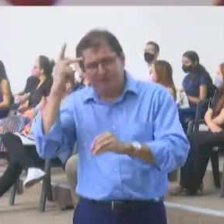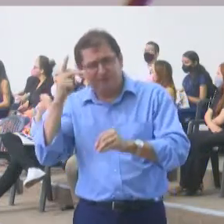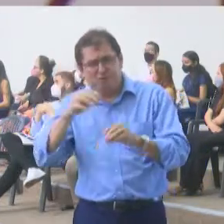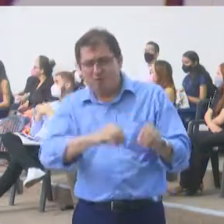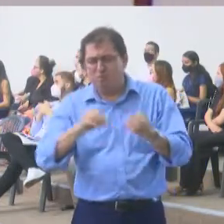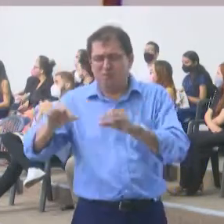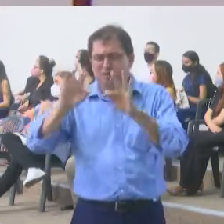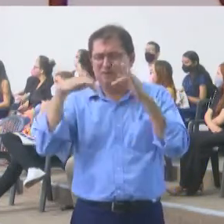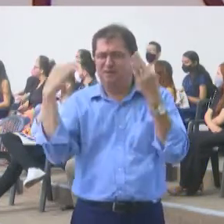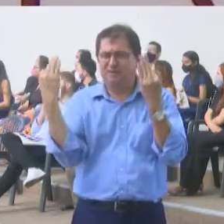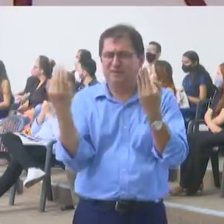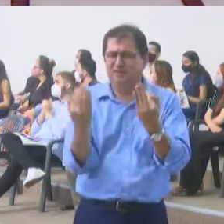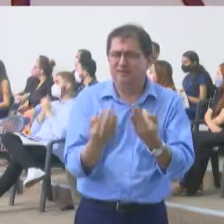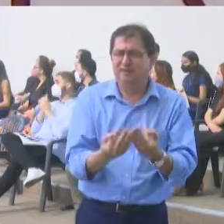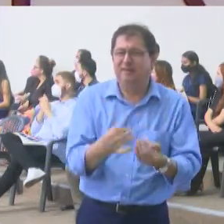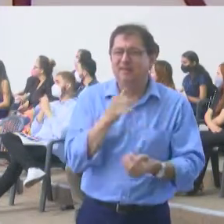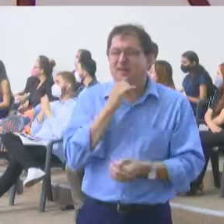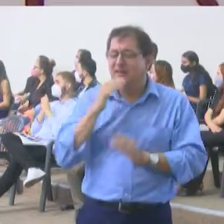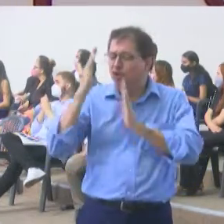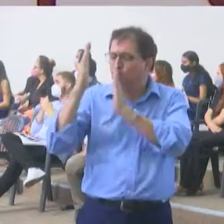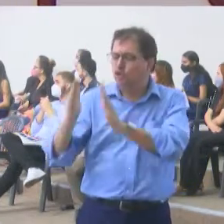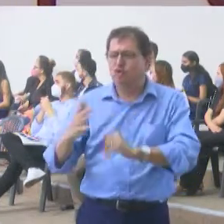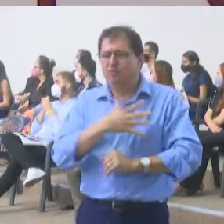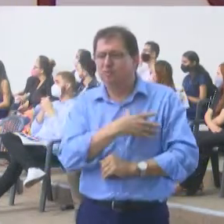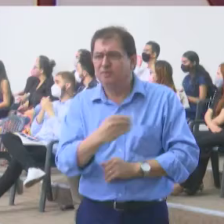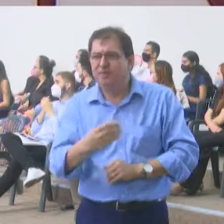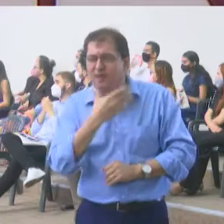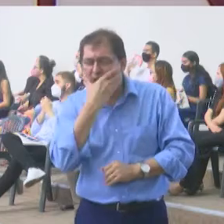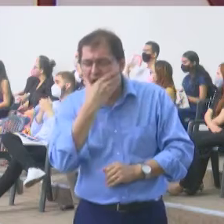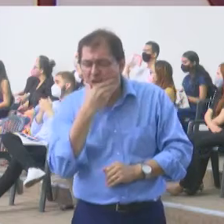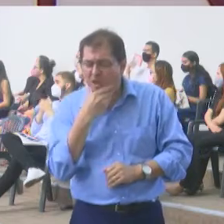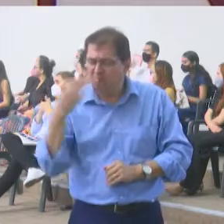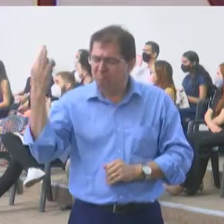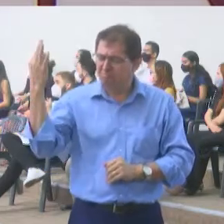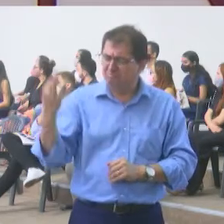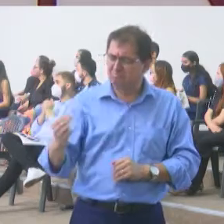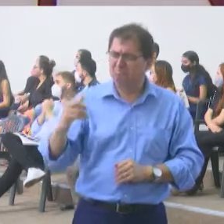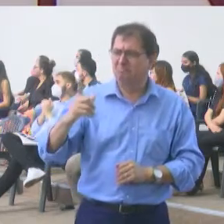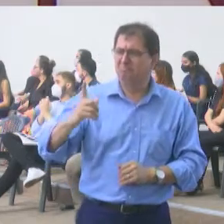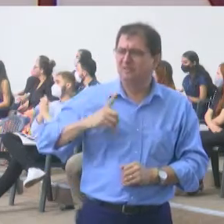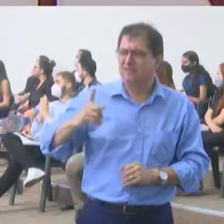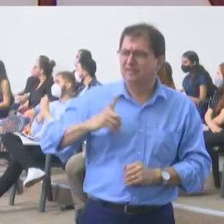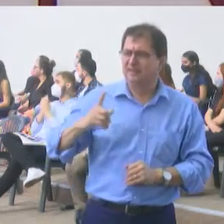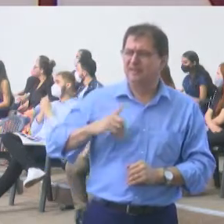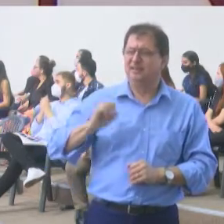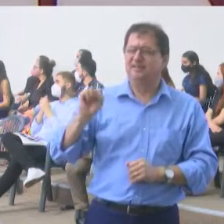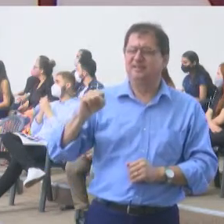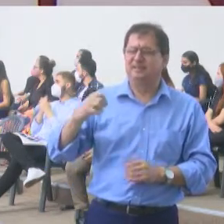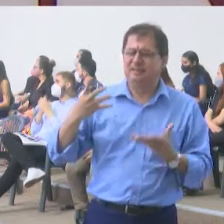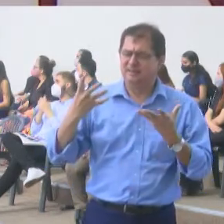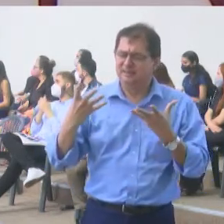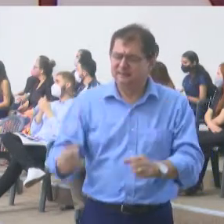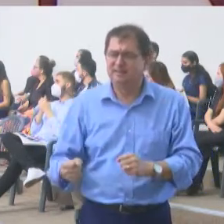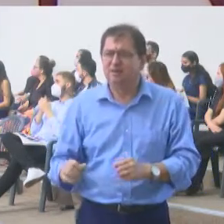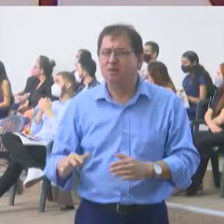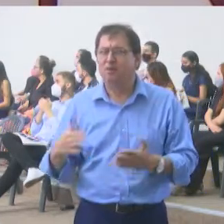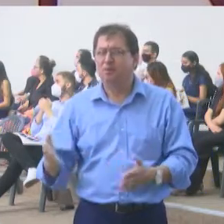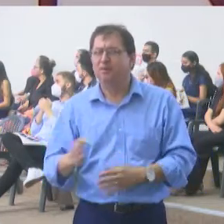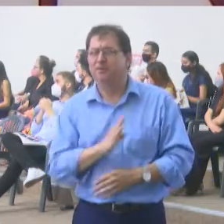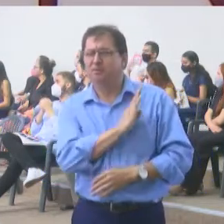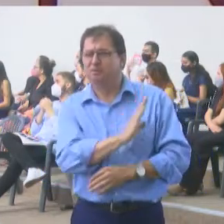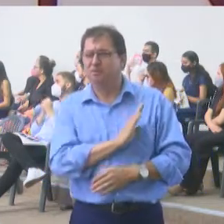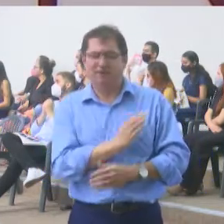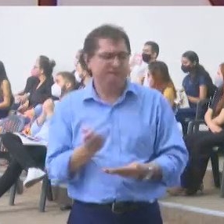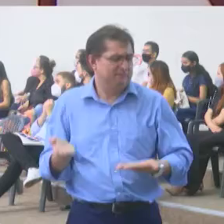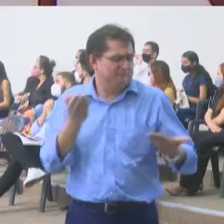colocada perante os meus filhos. Esse homem de pronto teve essa proposta irrecusável, e quando Boaz colocou para ele, ele